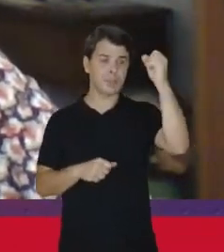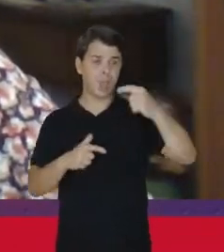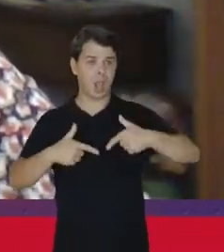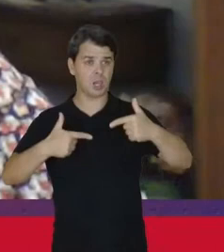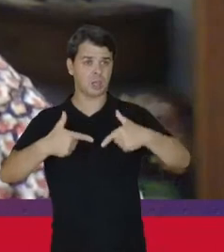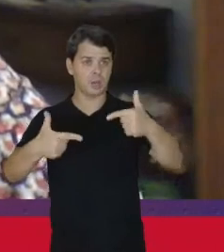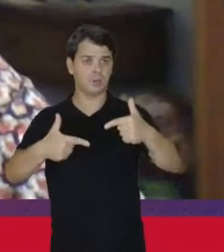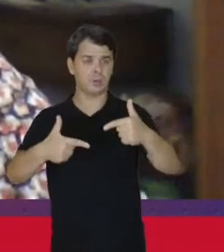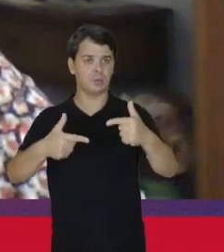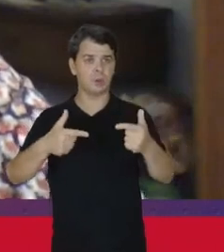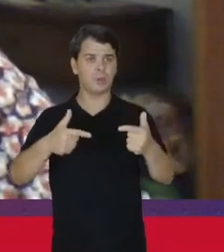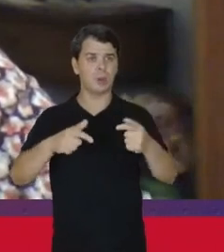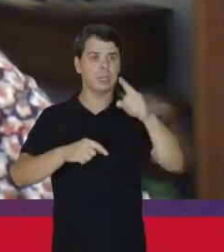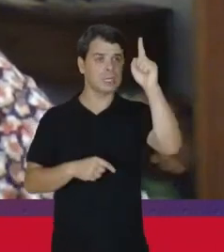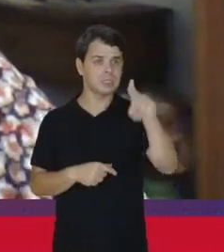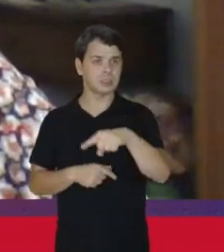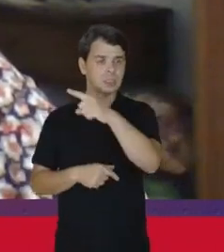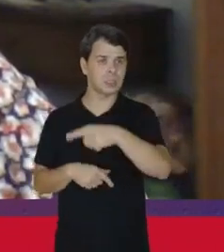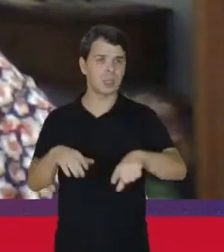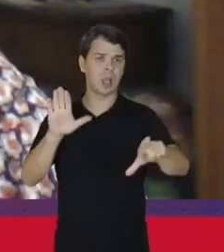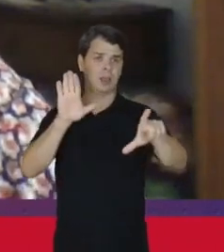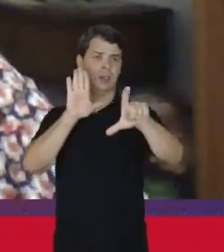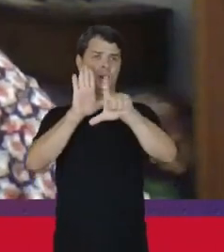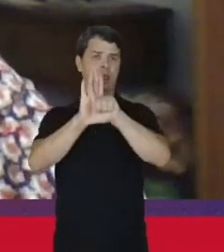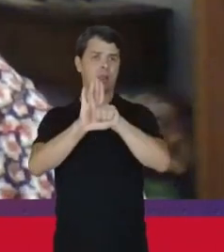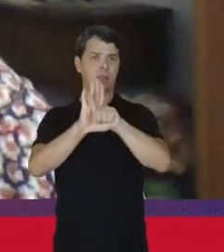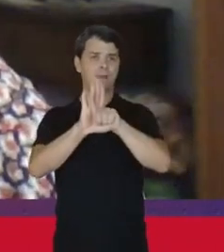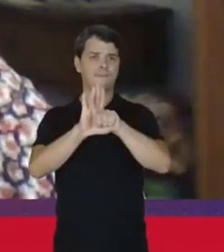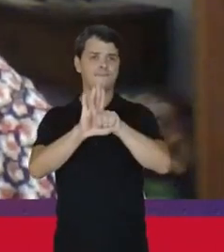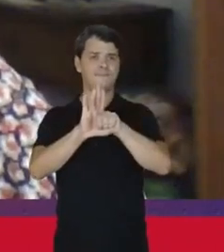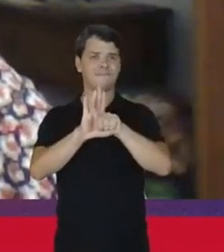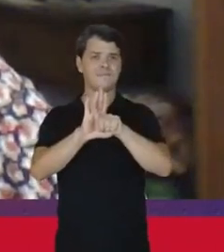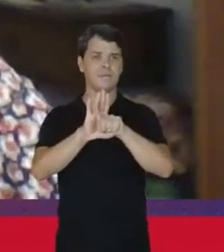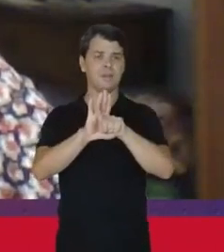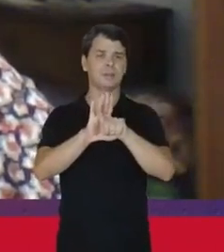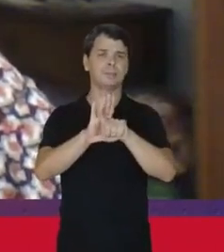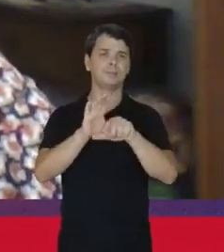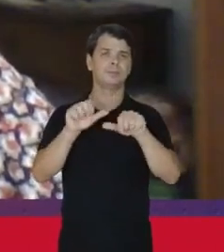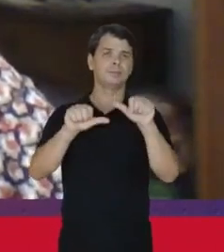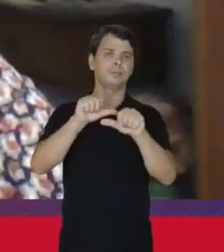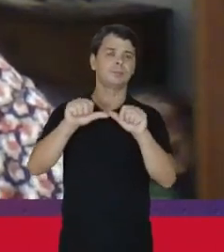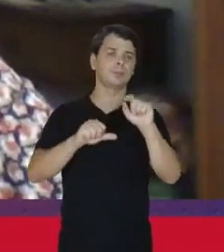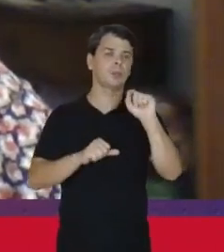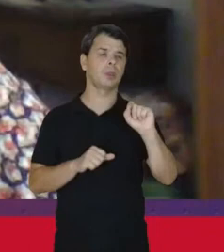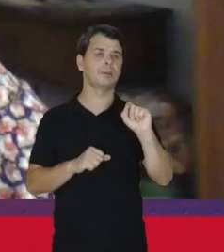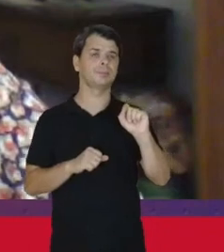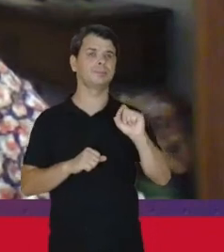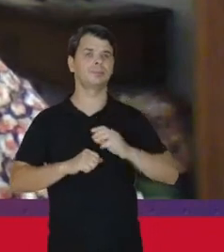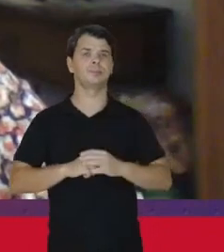luta pela revogação da Previdência, da reforma da Previdência e